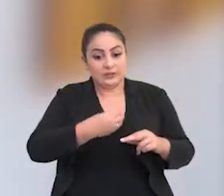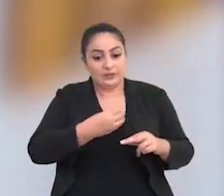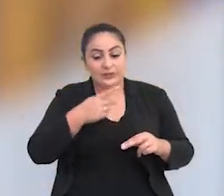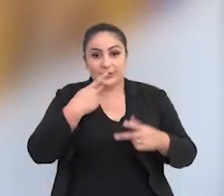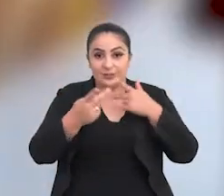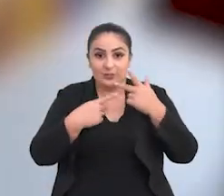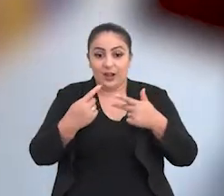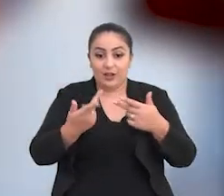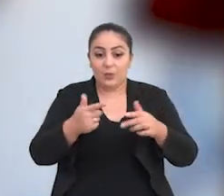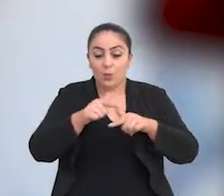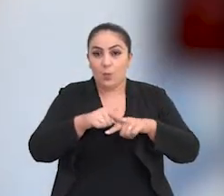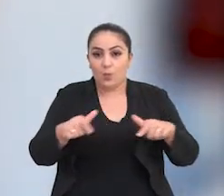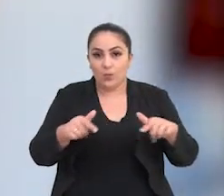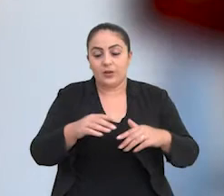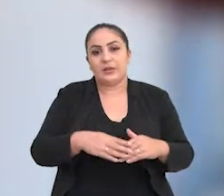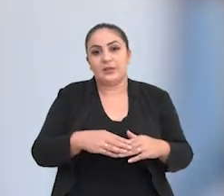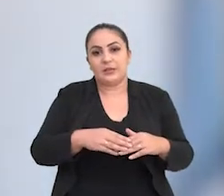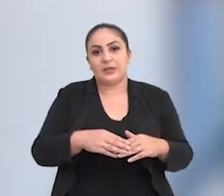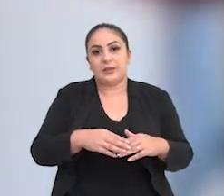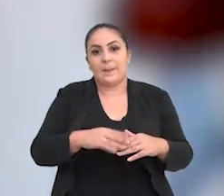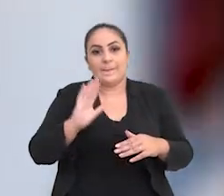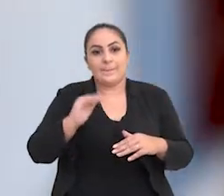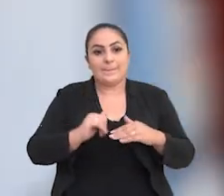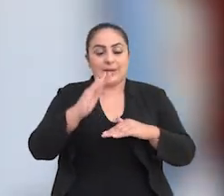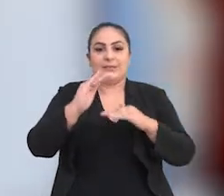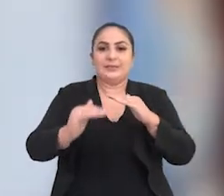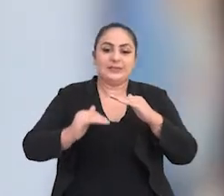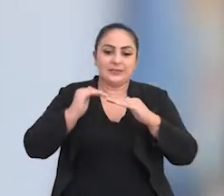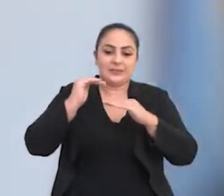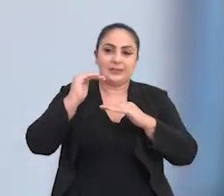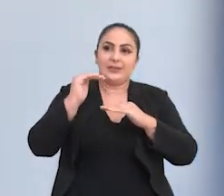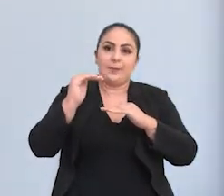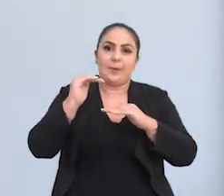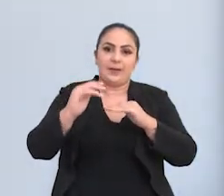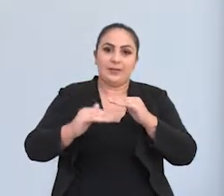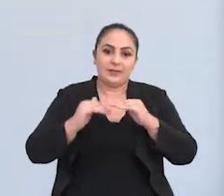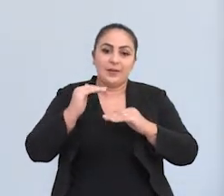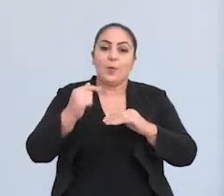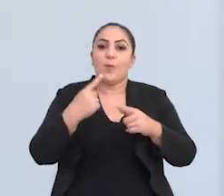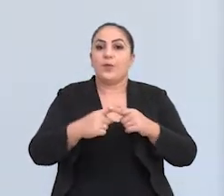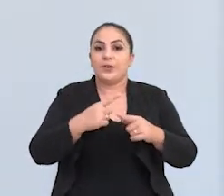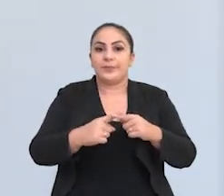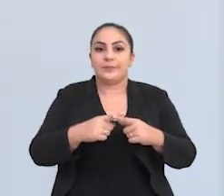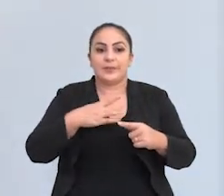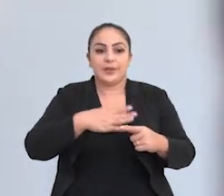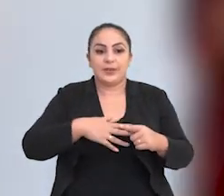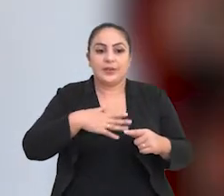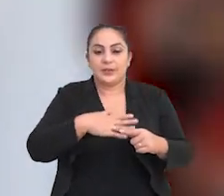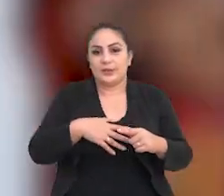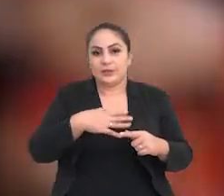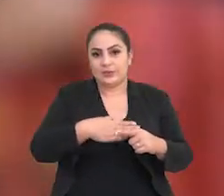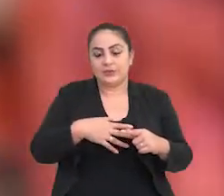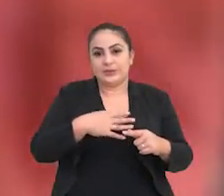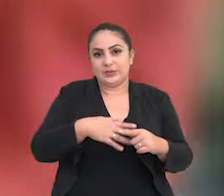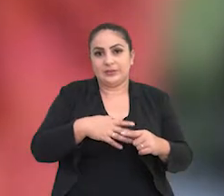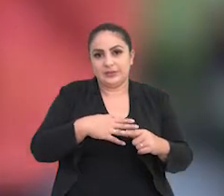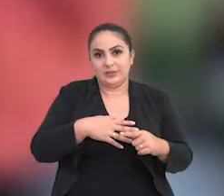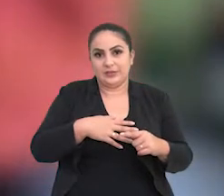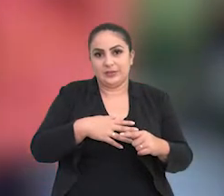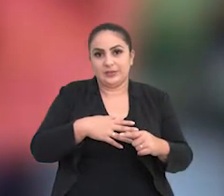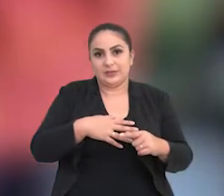Aqui eu falo do vazio está mais acima. O vazio está mais acima porque eu sinto esse